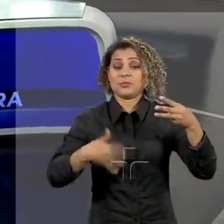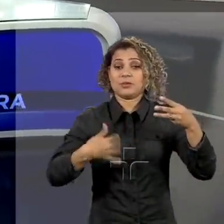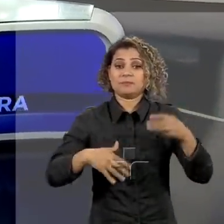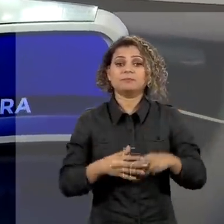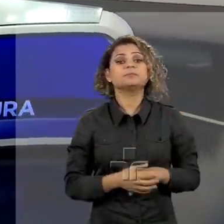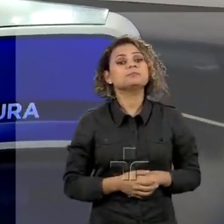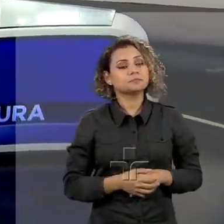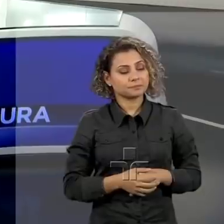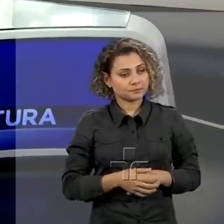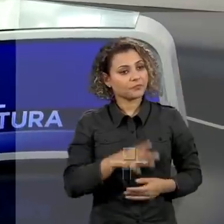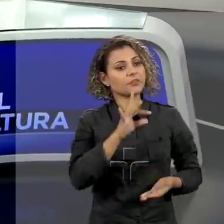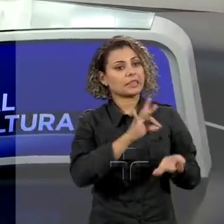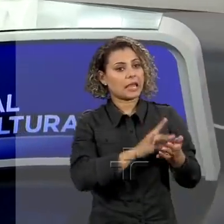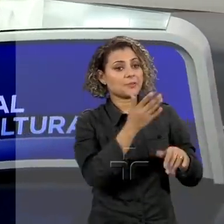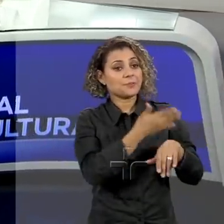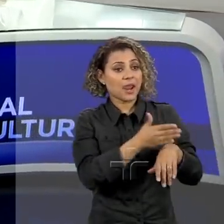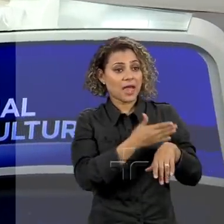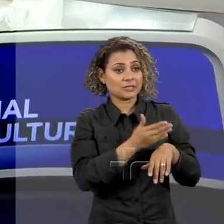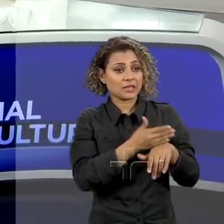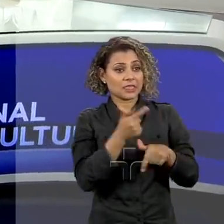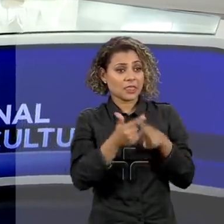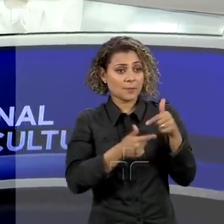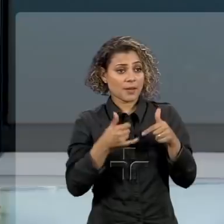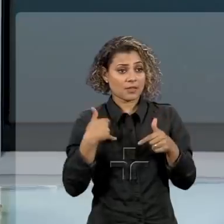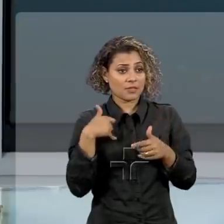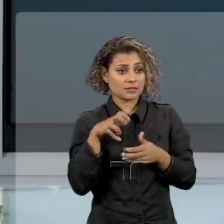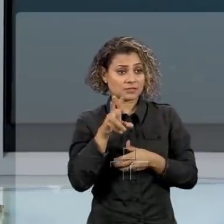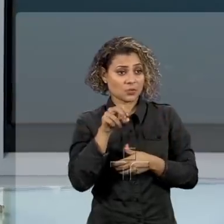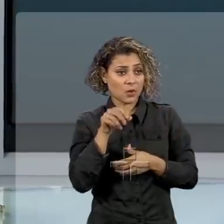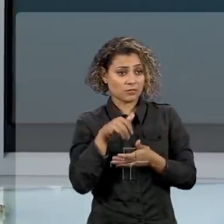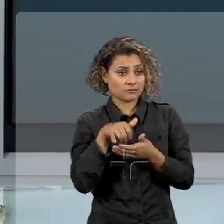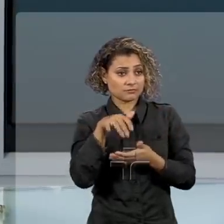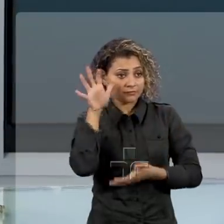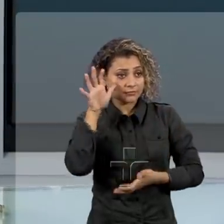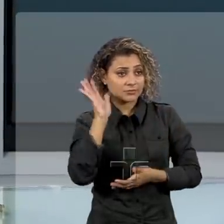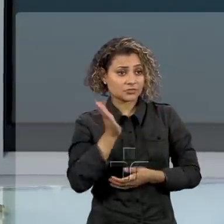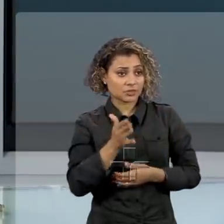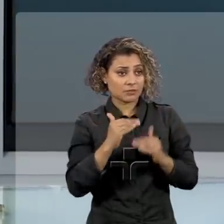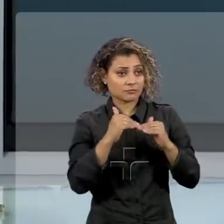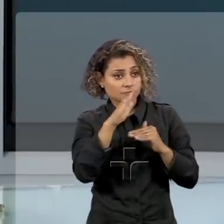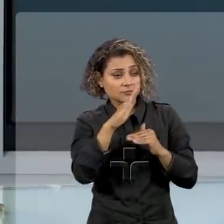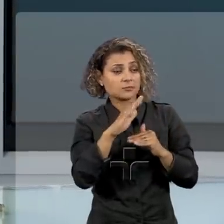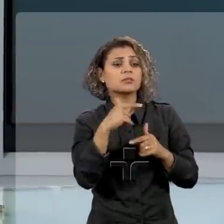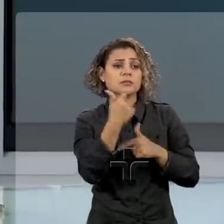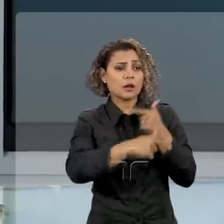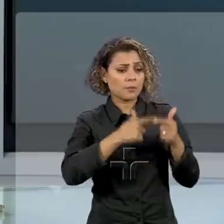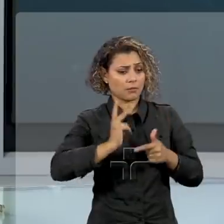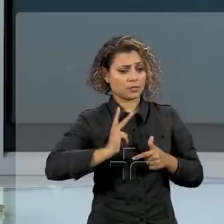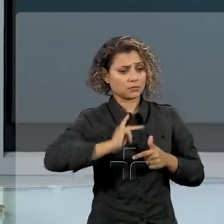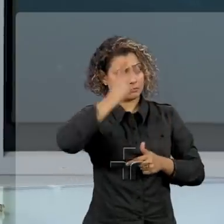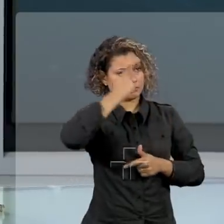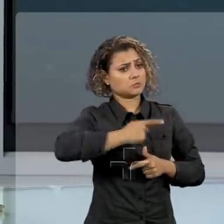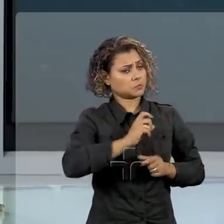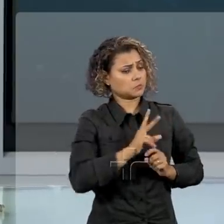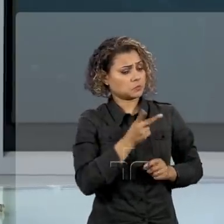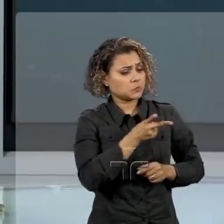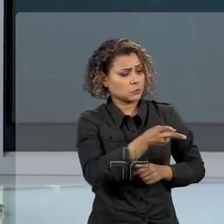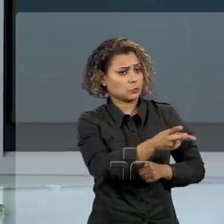na prática, se você trabalhar aos 50, quem tiver seu próprio negócio, claro, quem tem seu próprio negócio continua trabalhando, tocando seu trabalho.